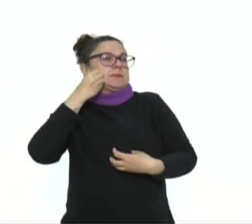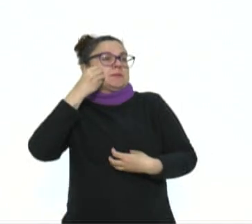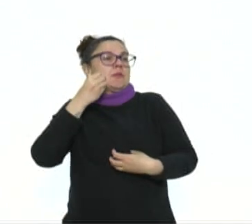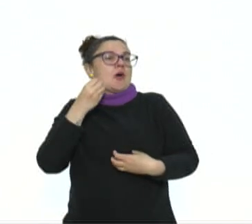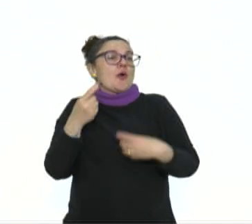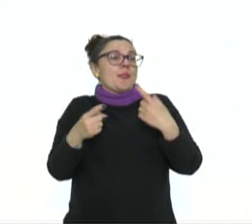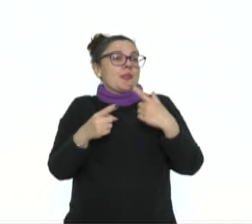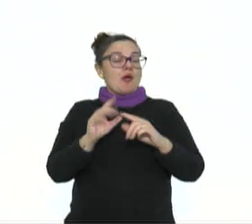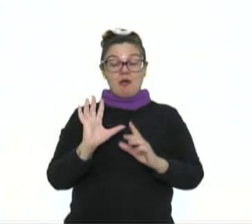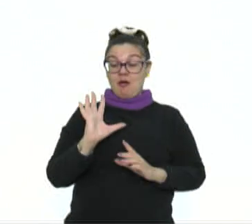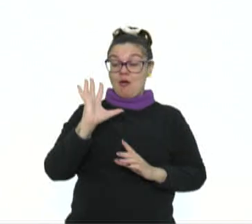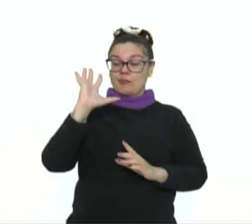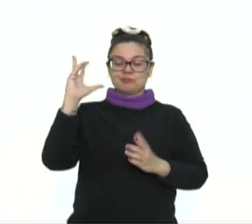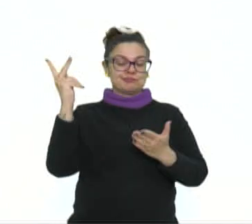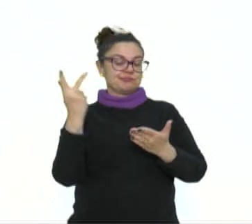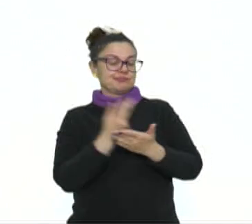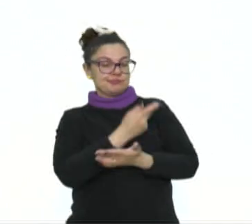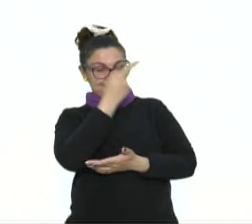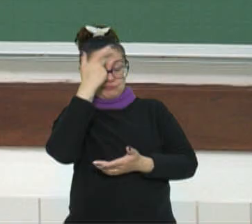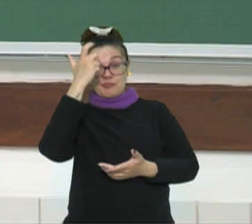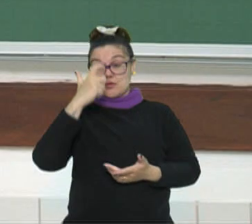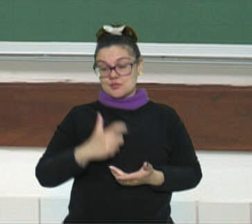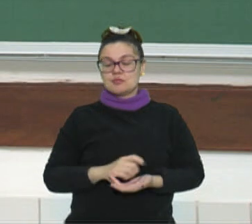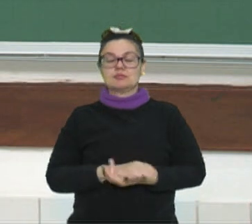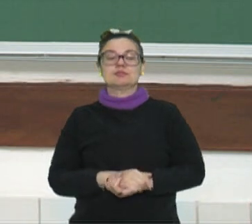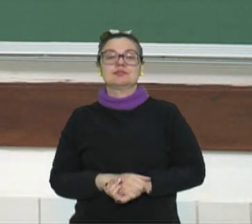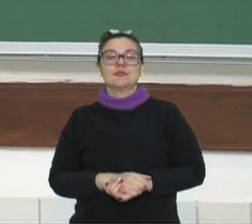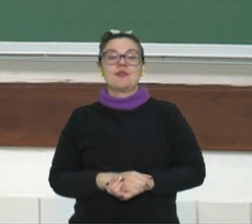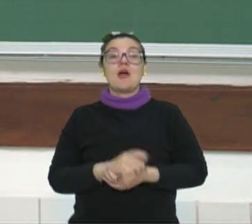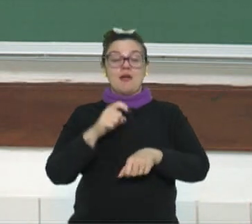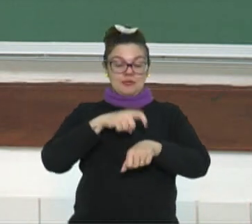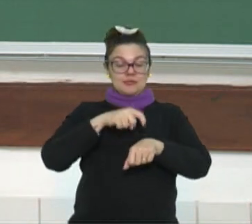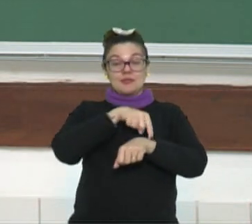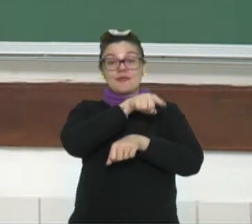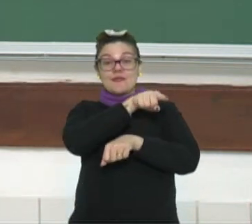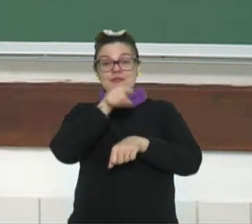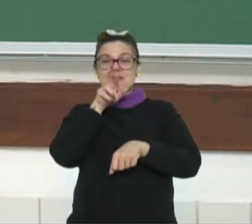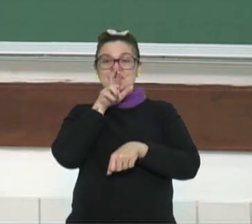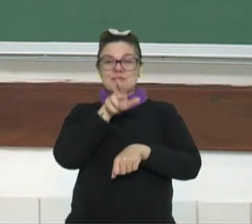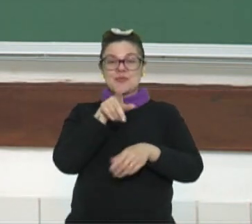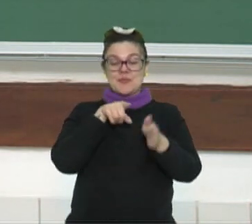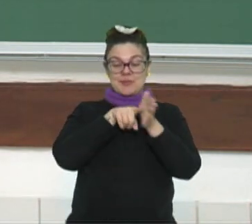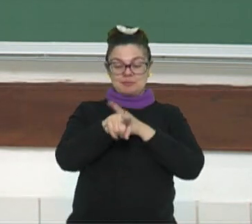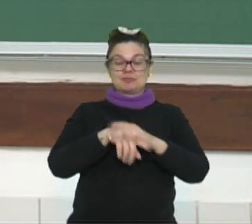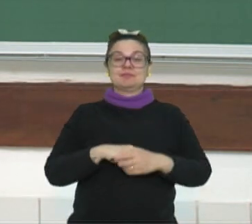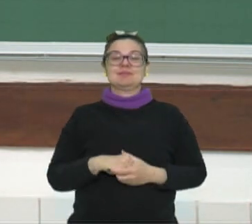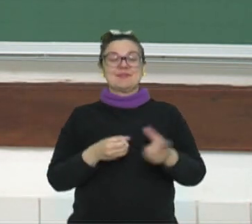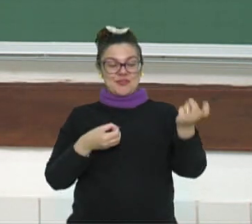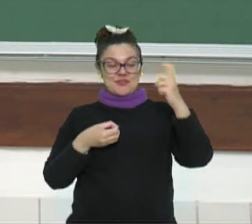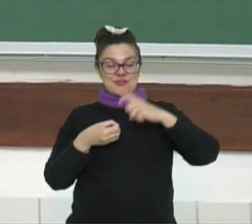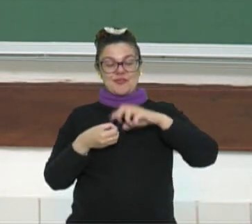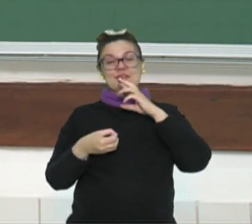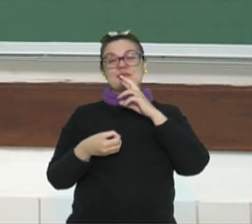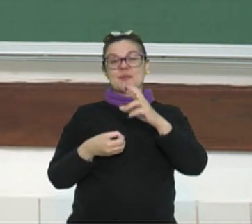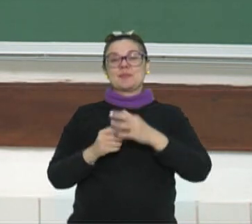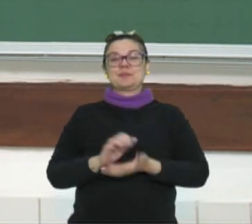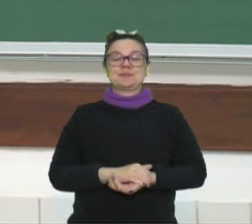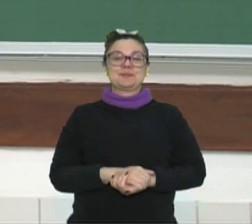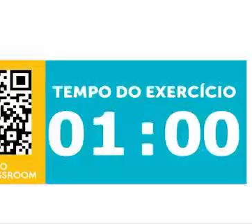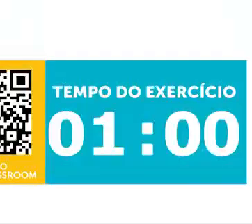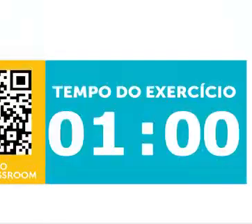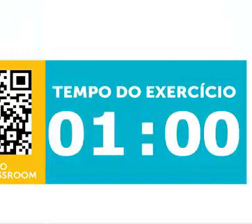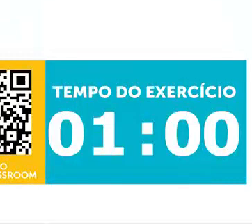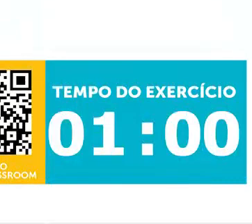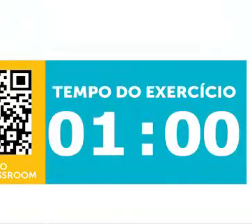de determinadas atitudes humanas. Então você tem aí alguns minutos para responder essa questão. E depois eu te dou as dicas de como resolver essa